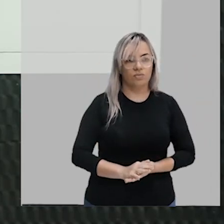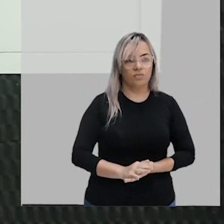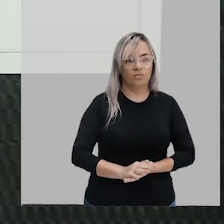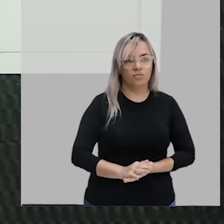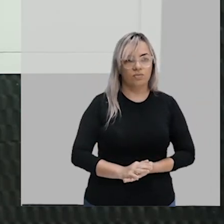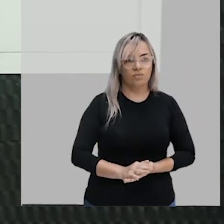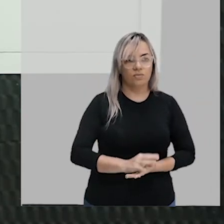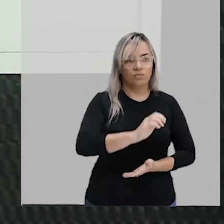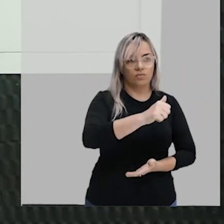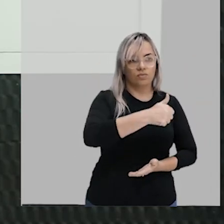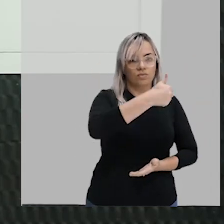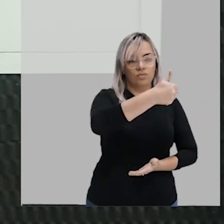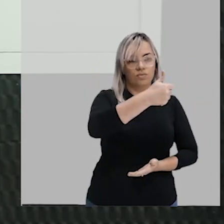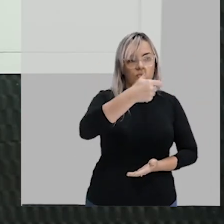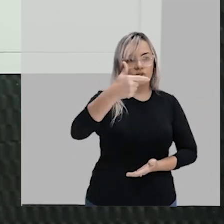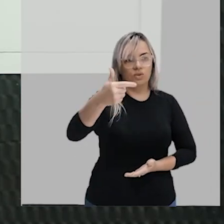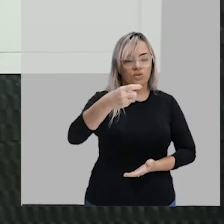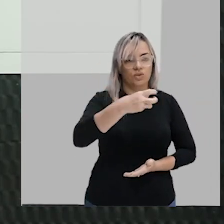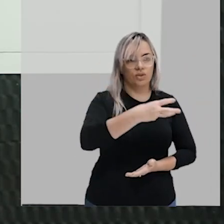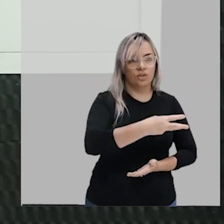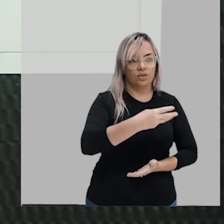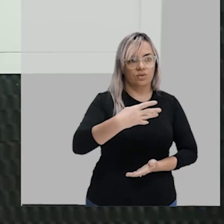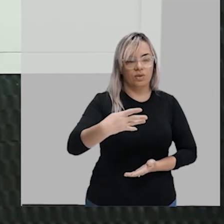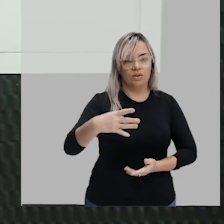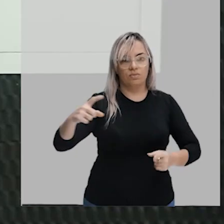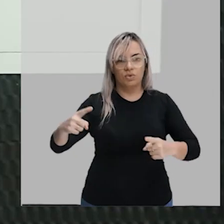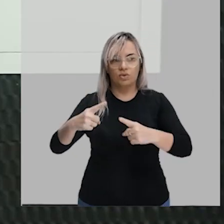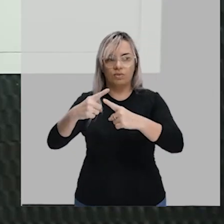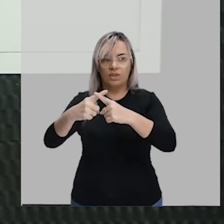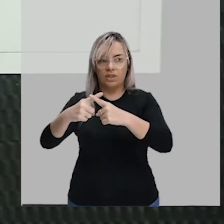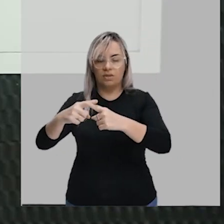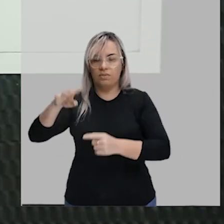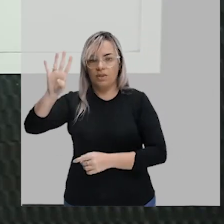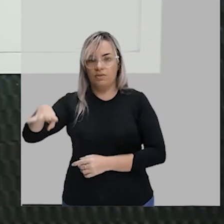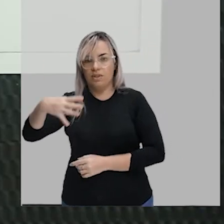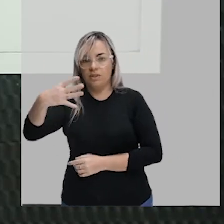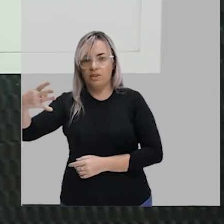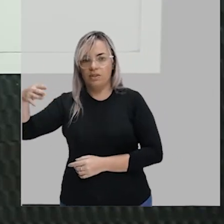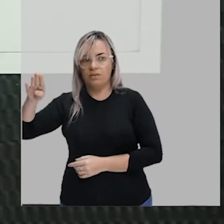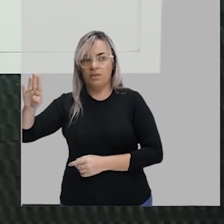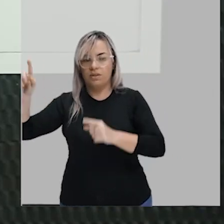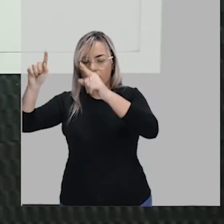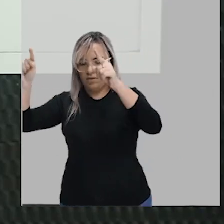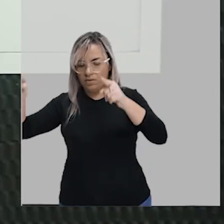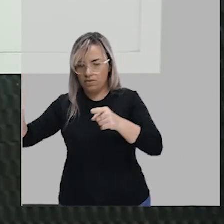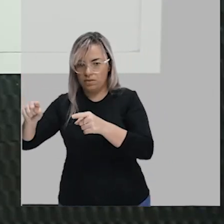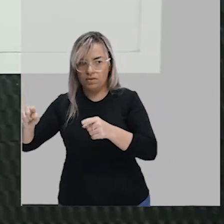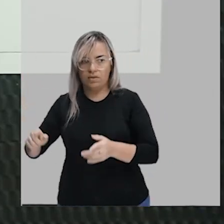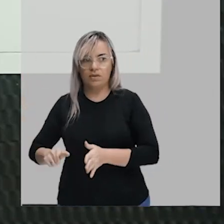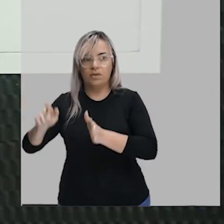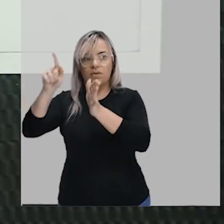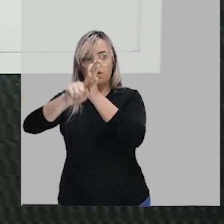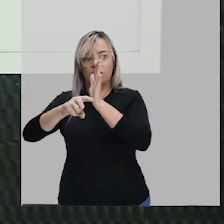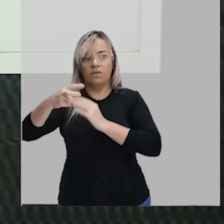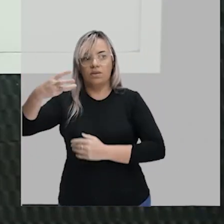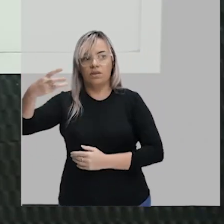B, formada por menos 3, 4, 5 e